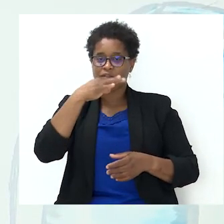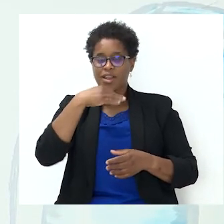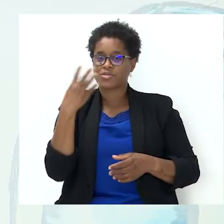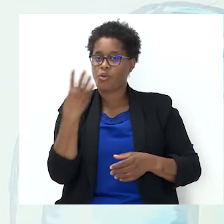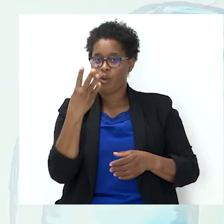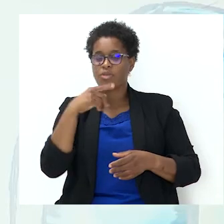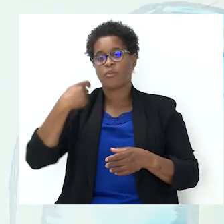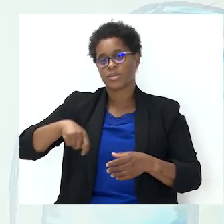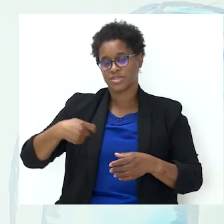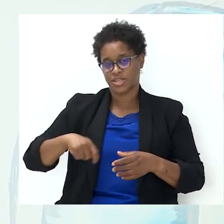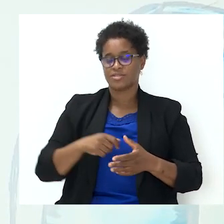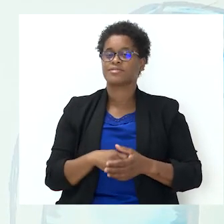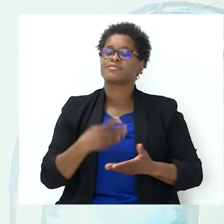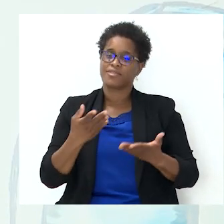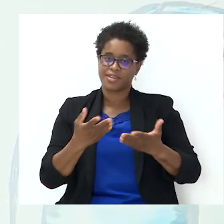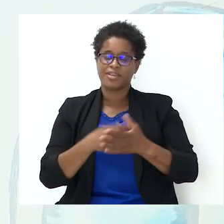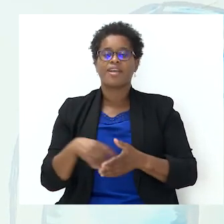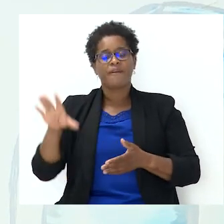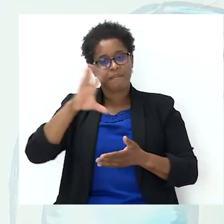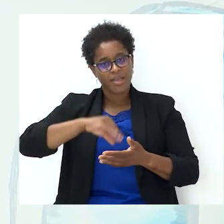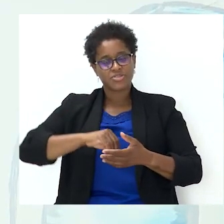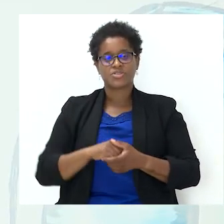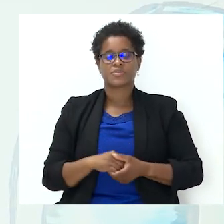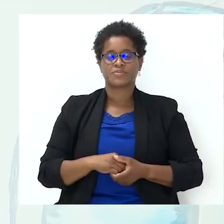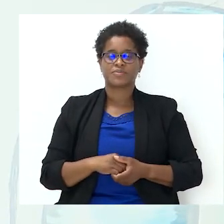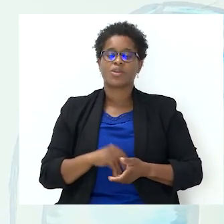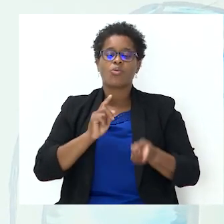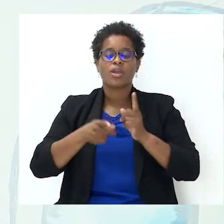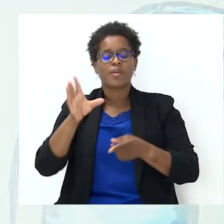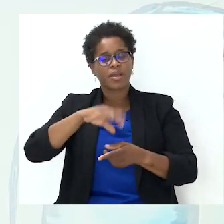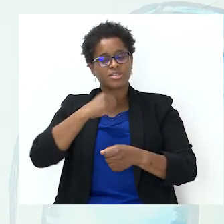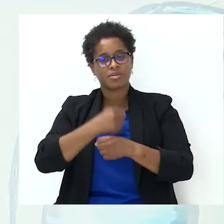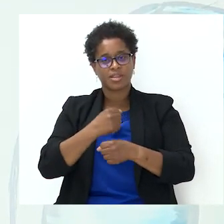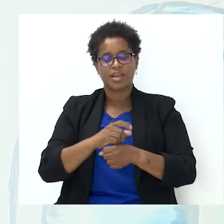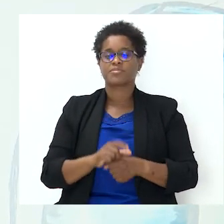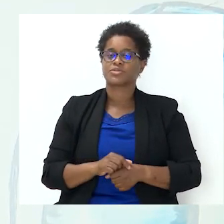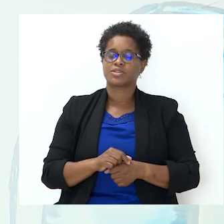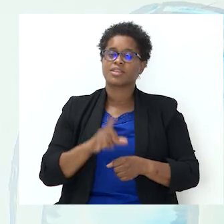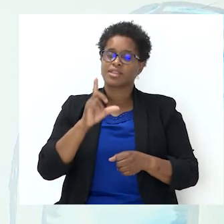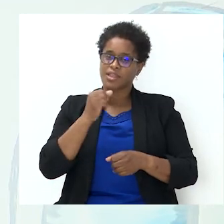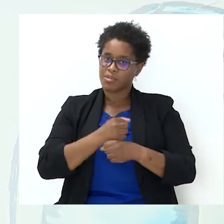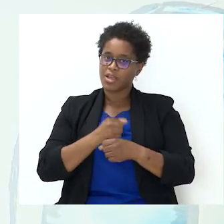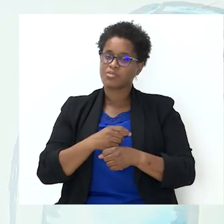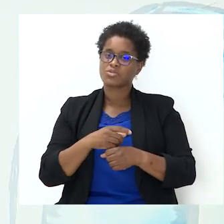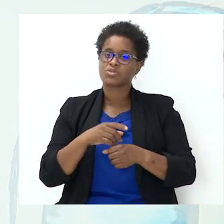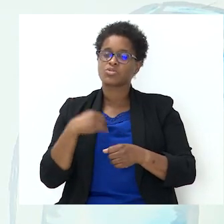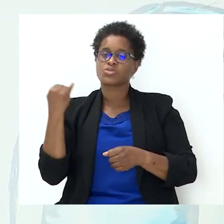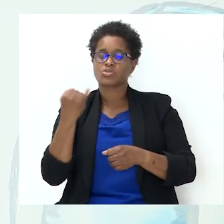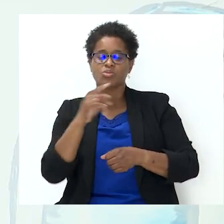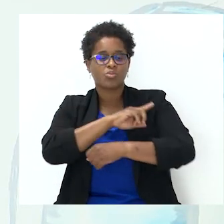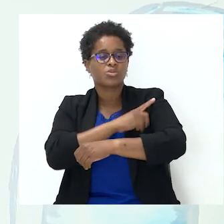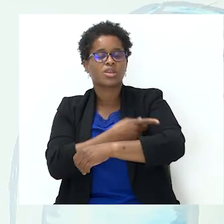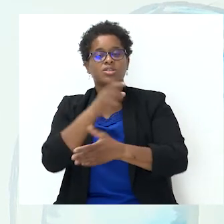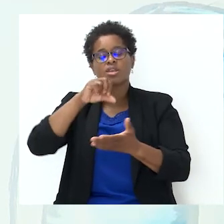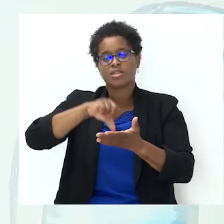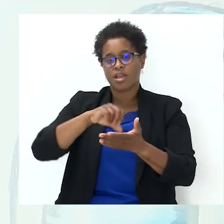4 presidentes, não é? Mas, o que mais é que vimos? Vimos os órgãos do poder central